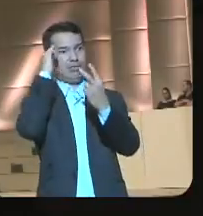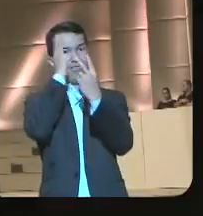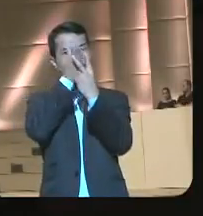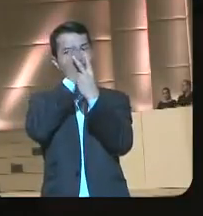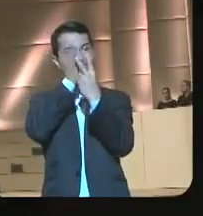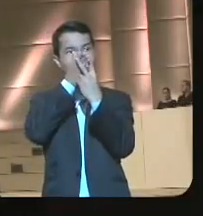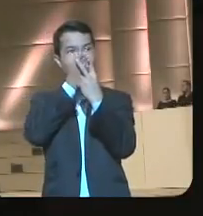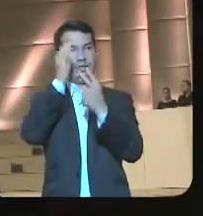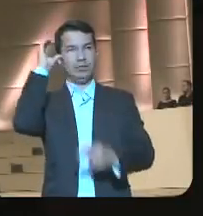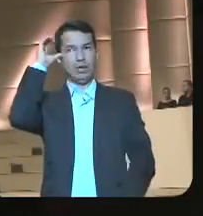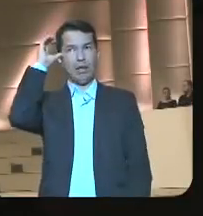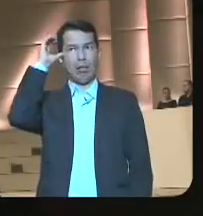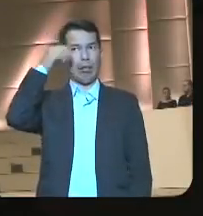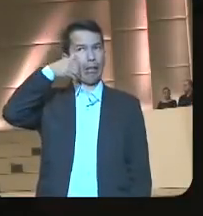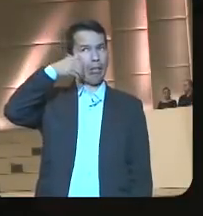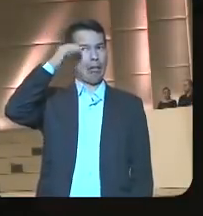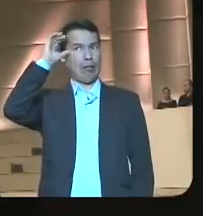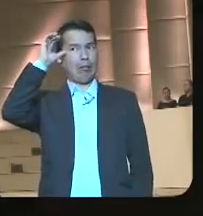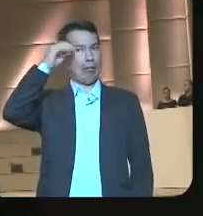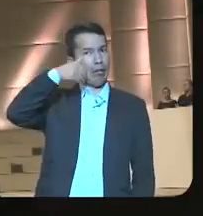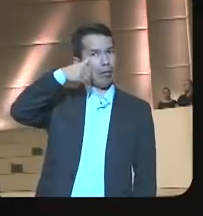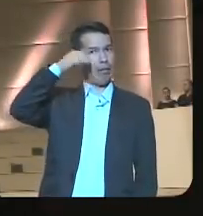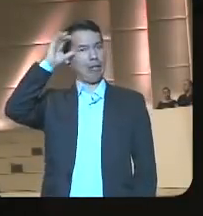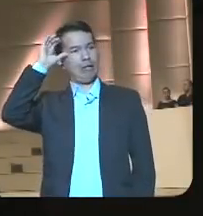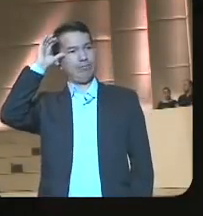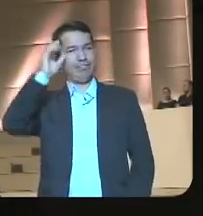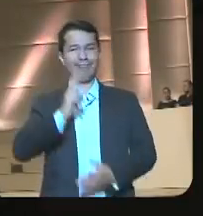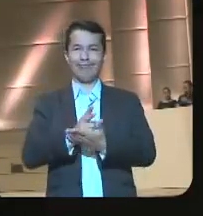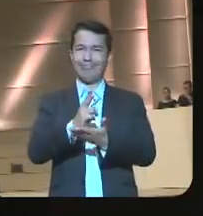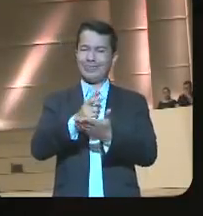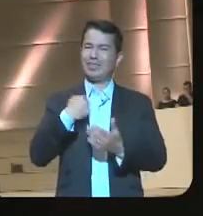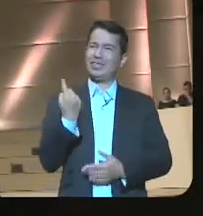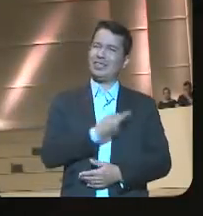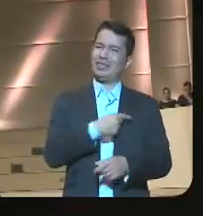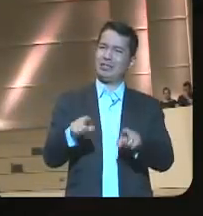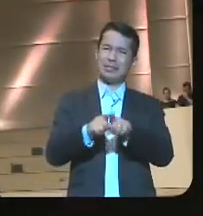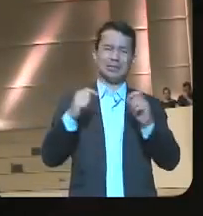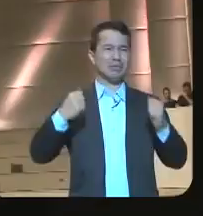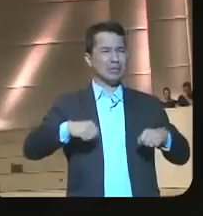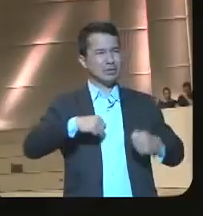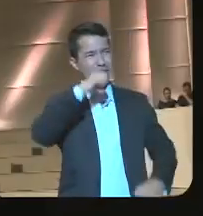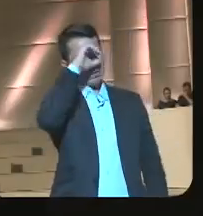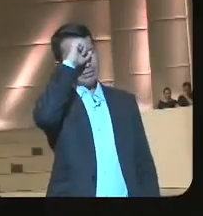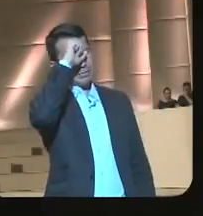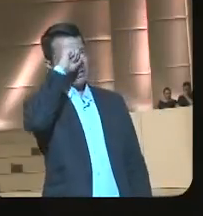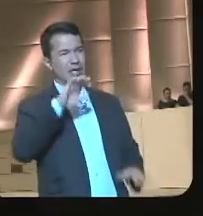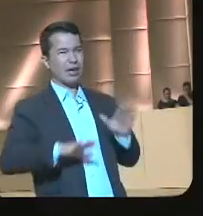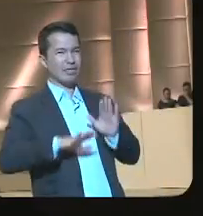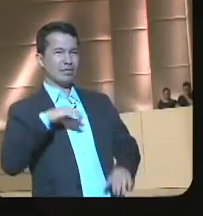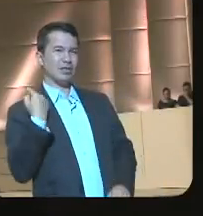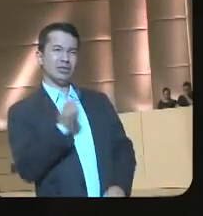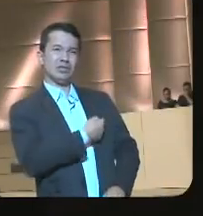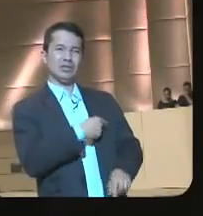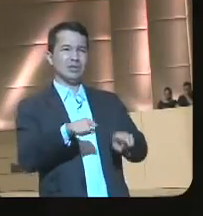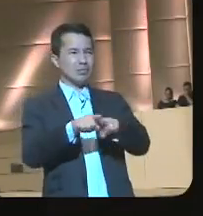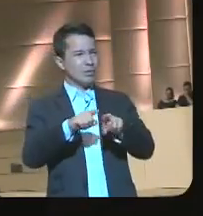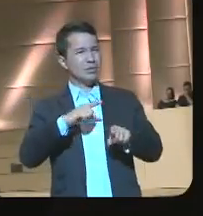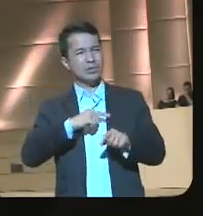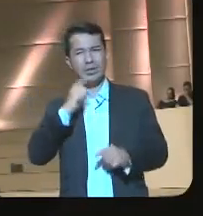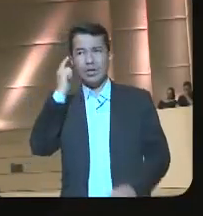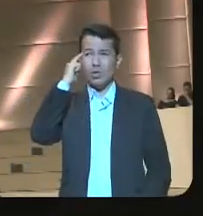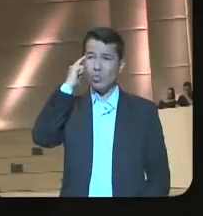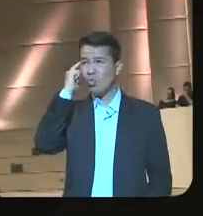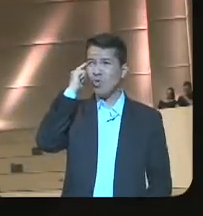como sua possessão herança porque nas noites escuras do seu coração quando as